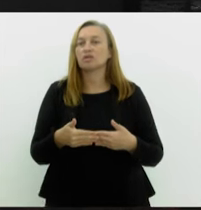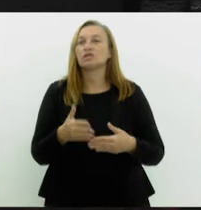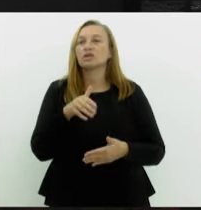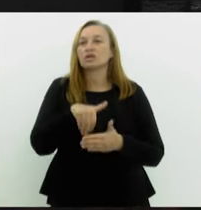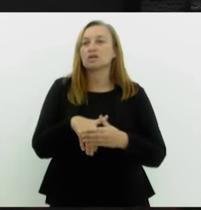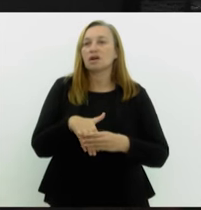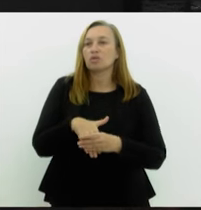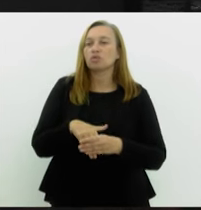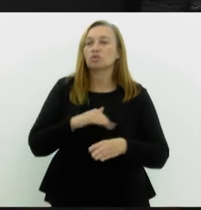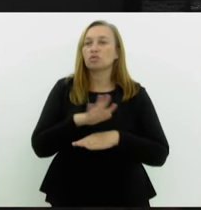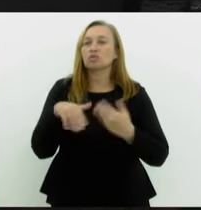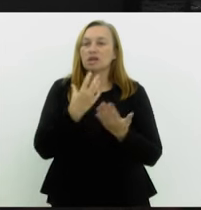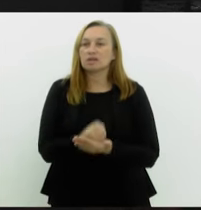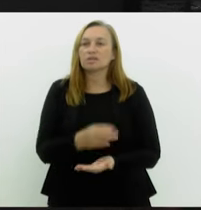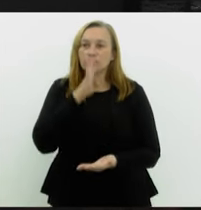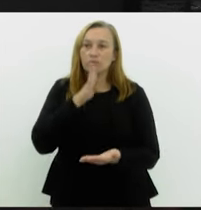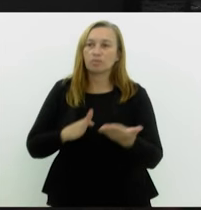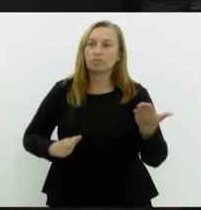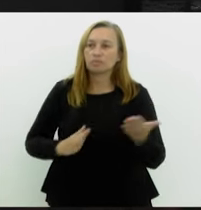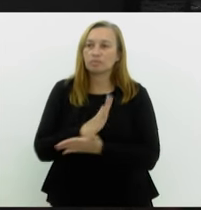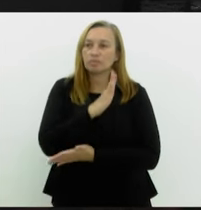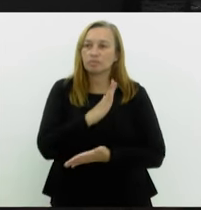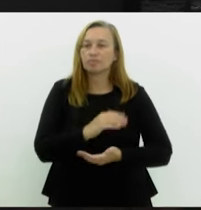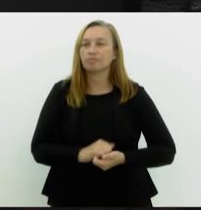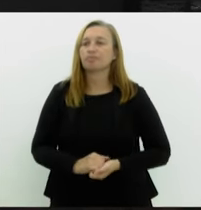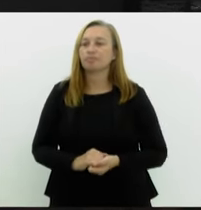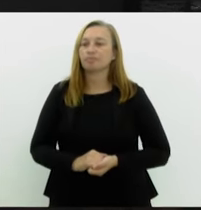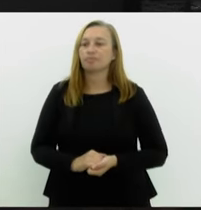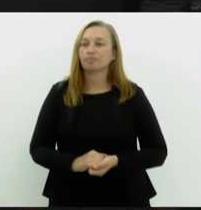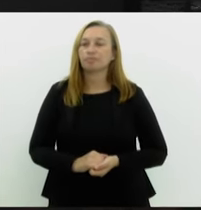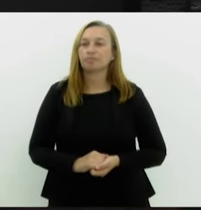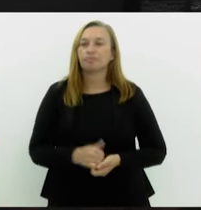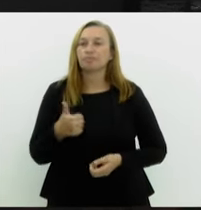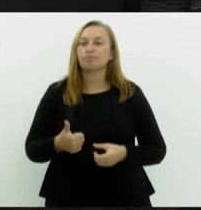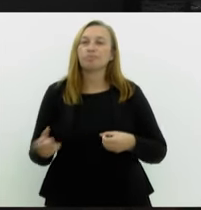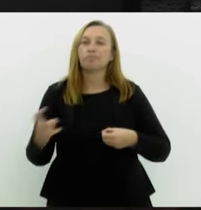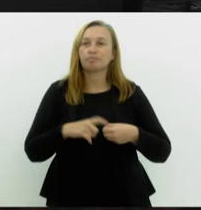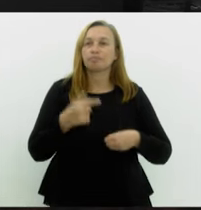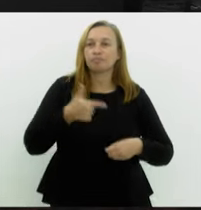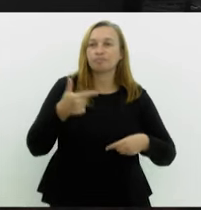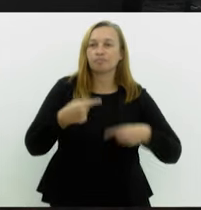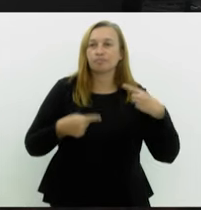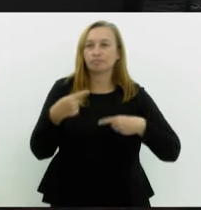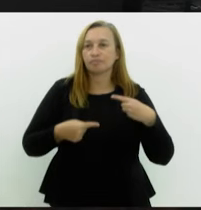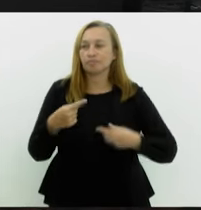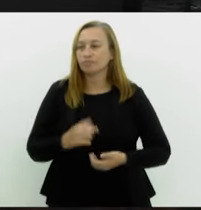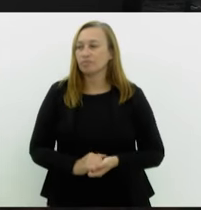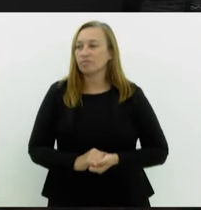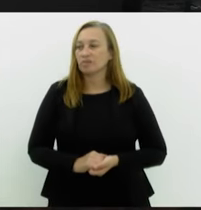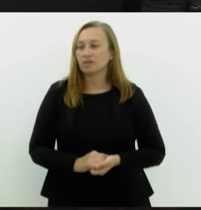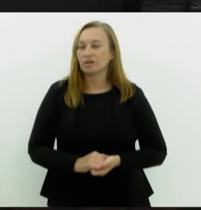Em votação, senhores que aprovam, permaneçam como estão. Aprovado em primeira e retorna em segunda.